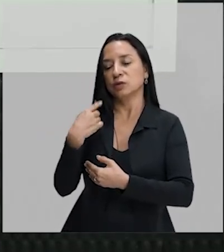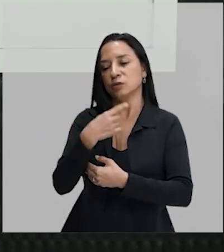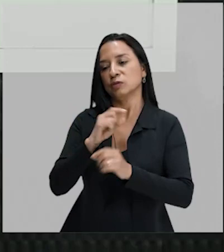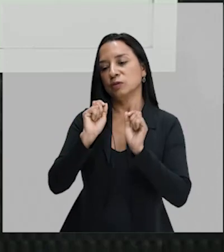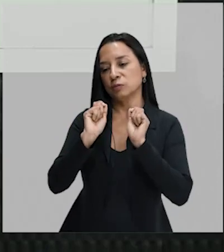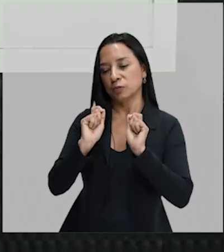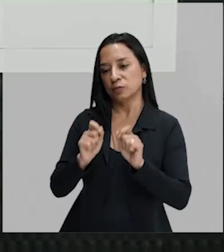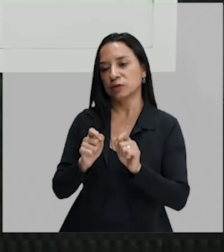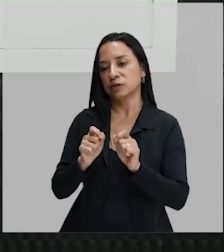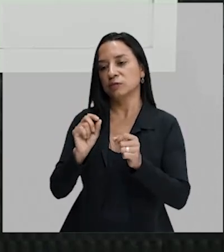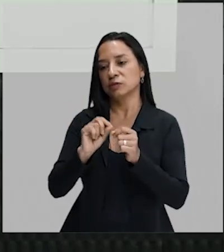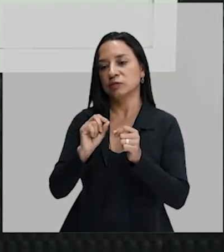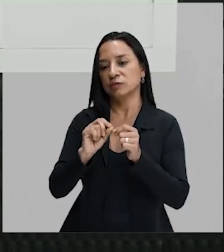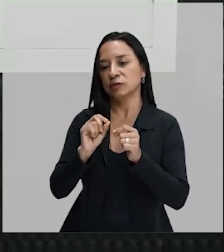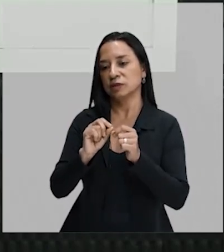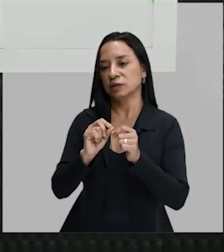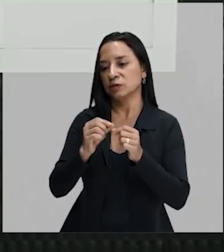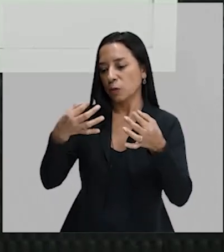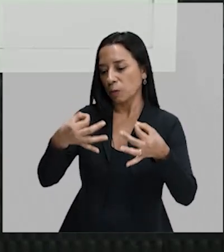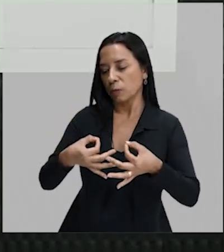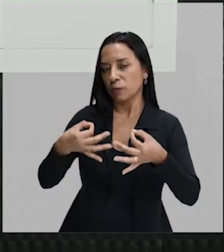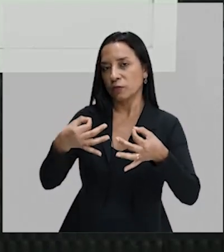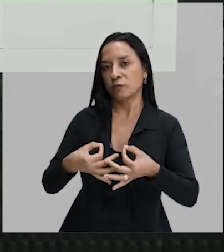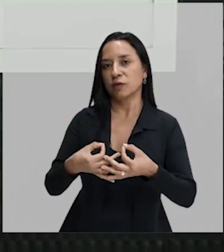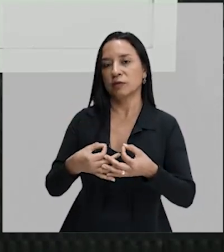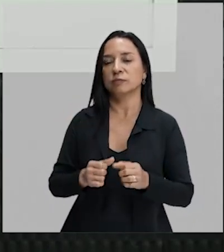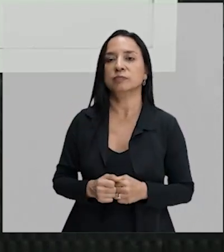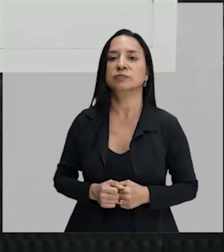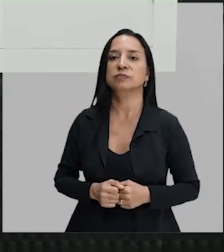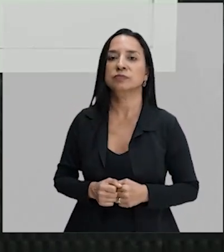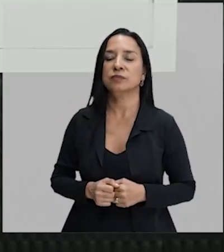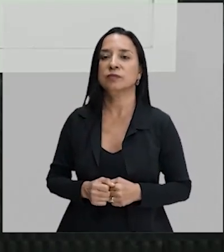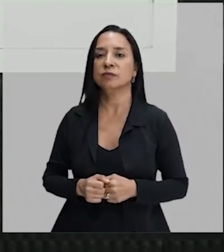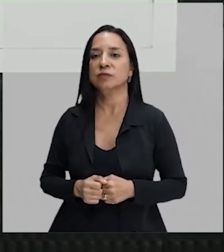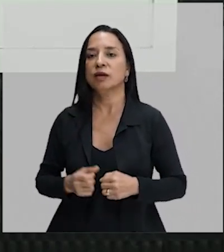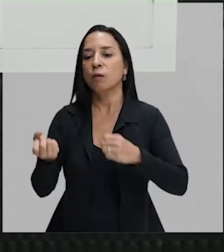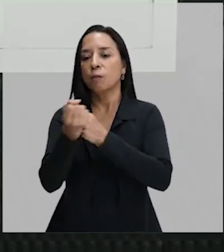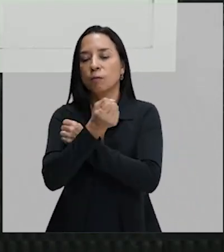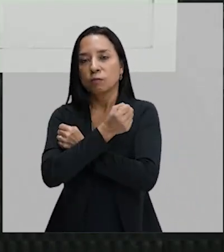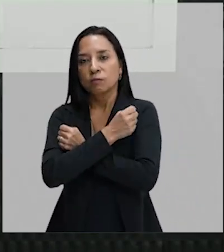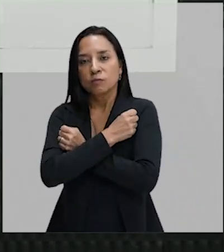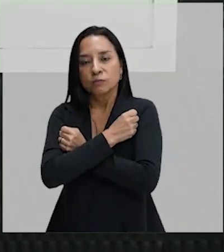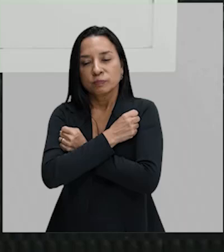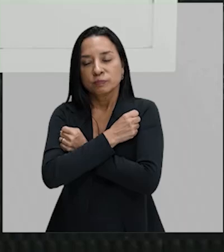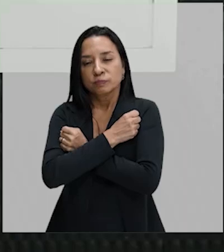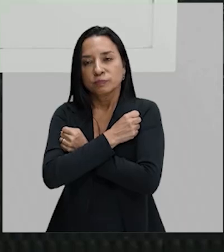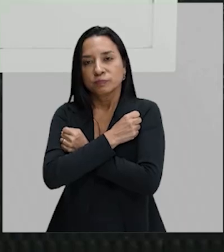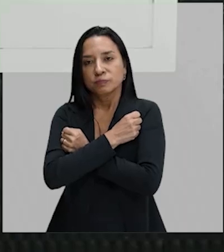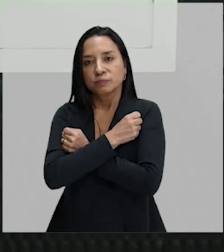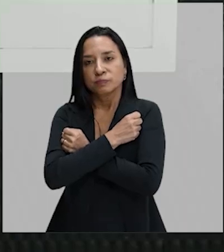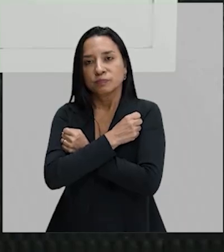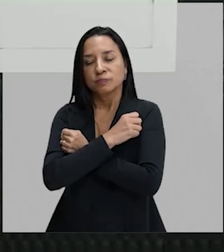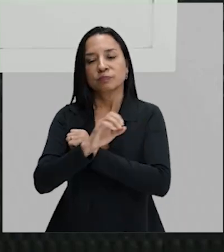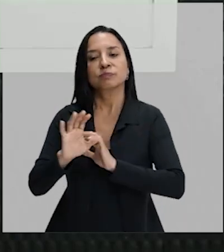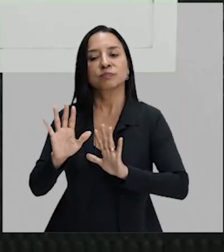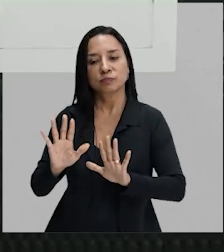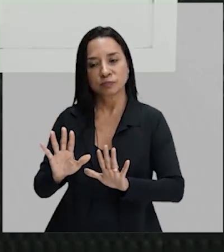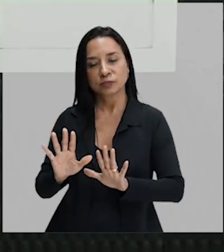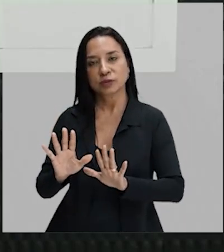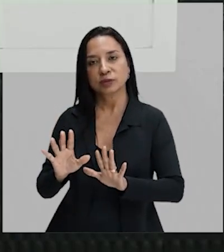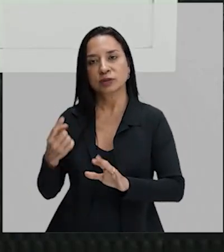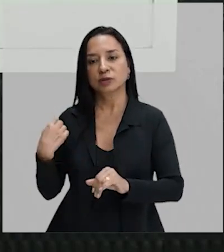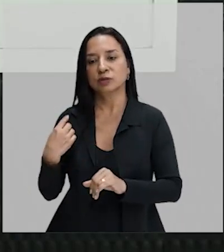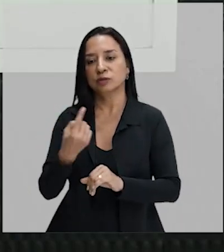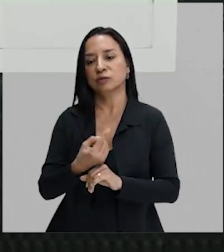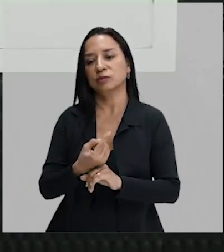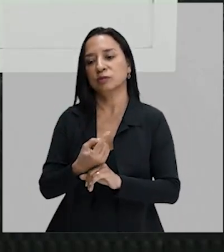com muita acuridade, correto? Fica aqui o nosso forte abraço, deixando a vocês aqui, né, essa